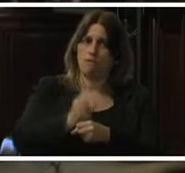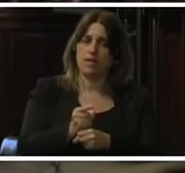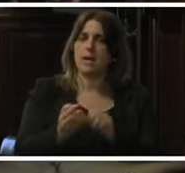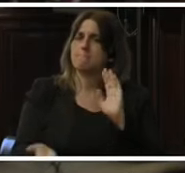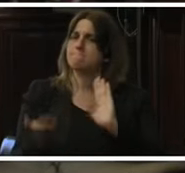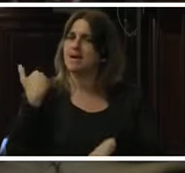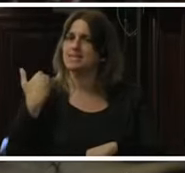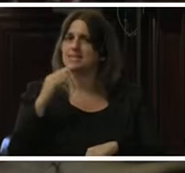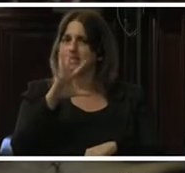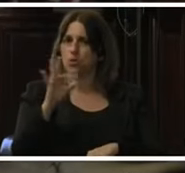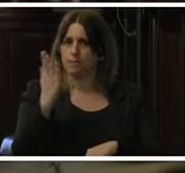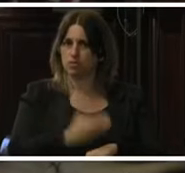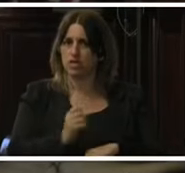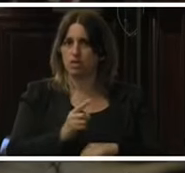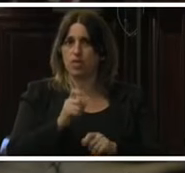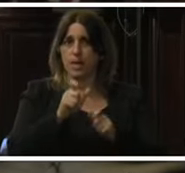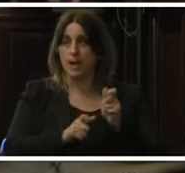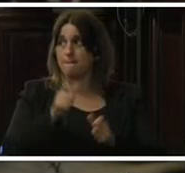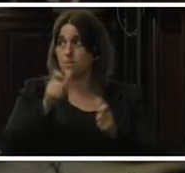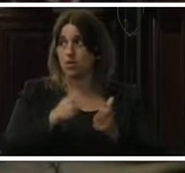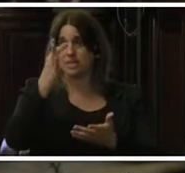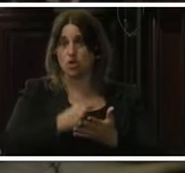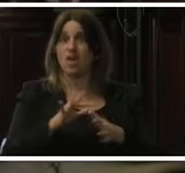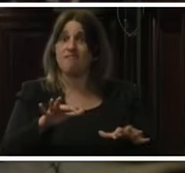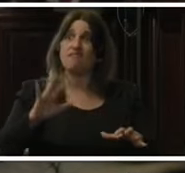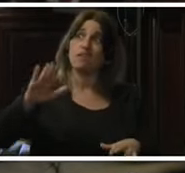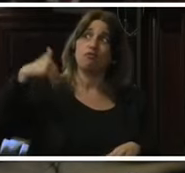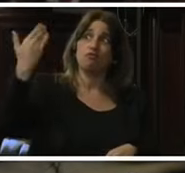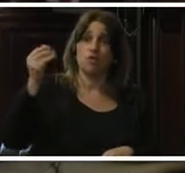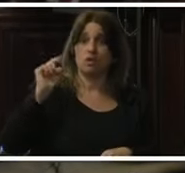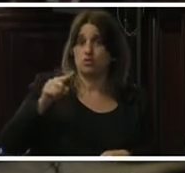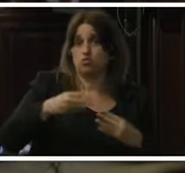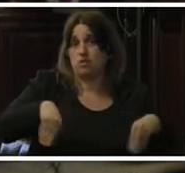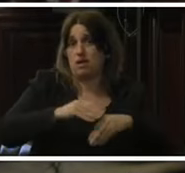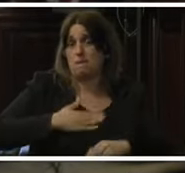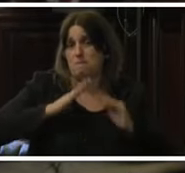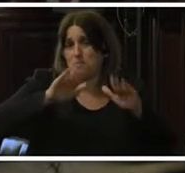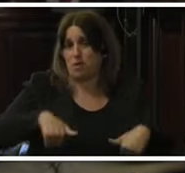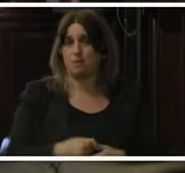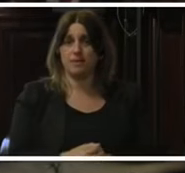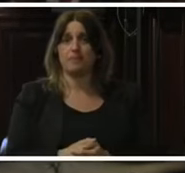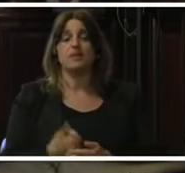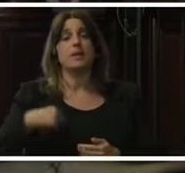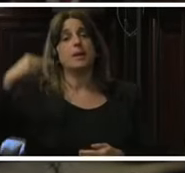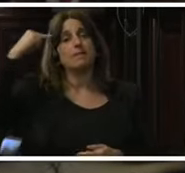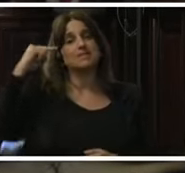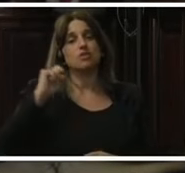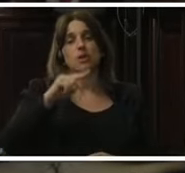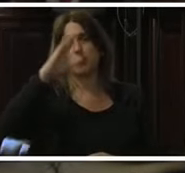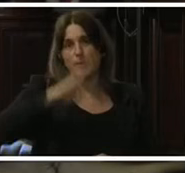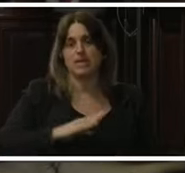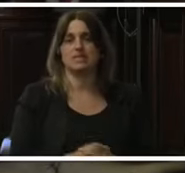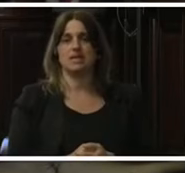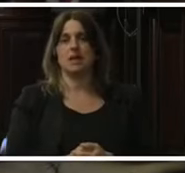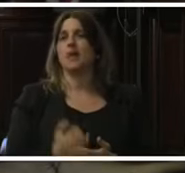a população a sobreviver fora dos seus territórios tradicionais considerando que o brasil possui